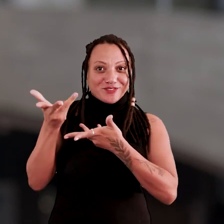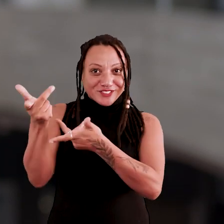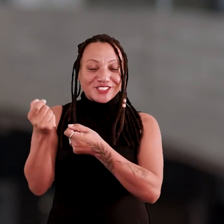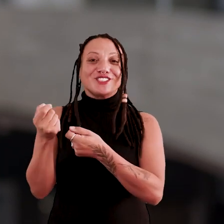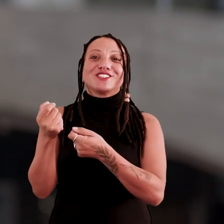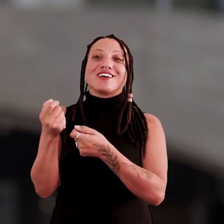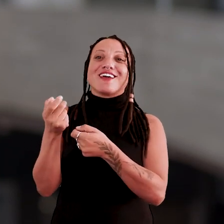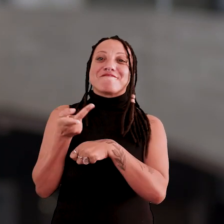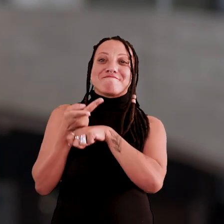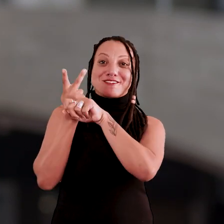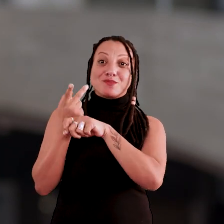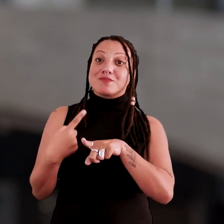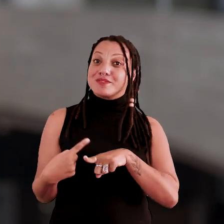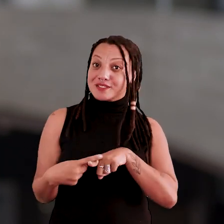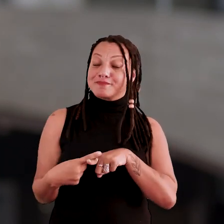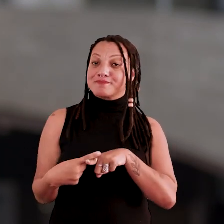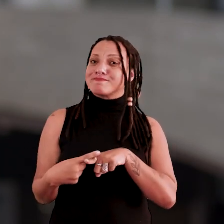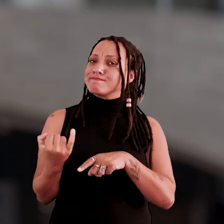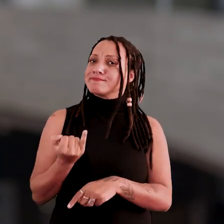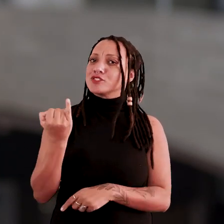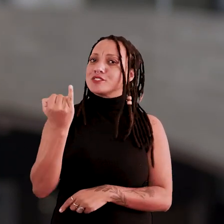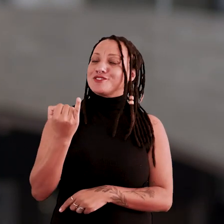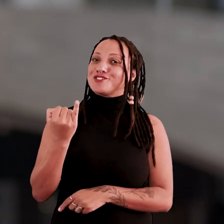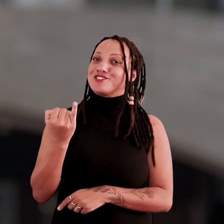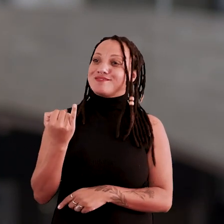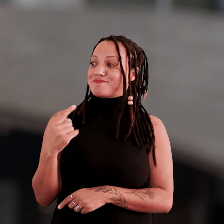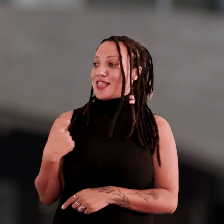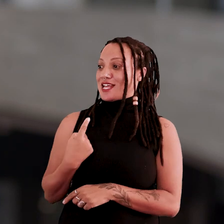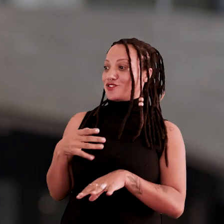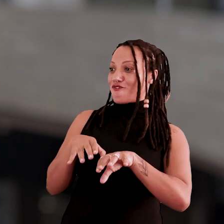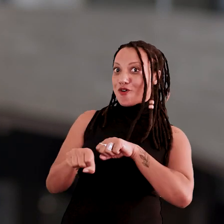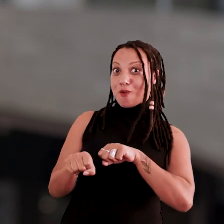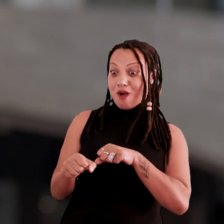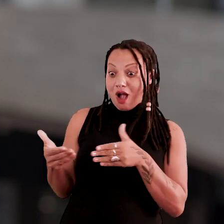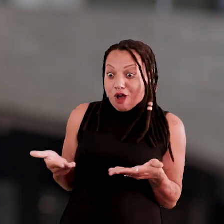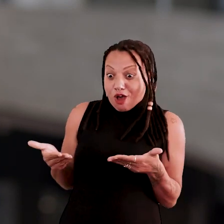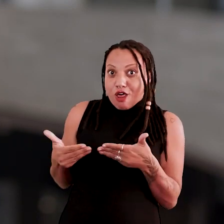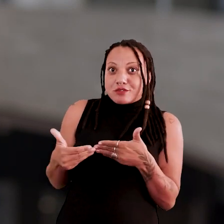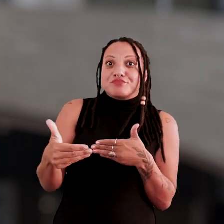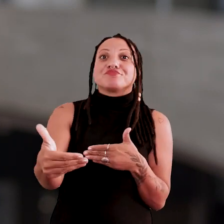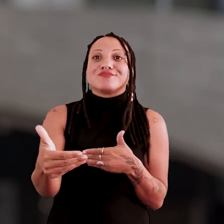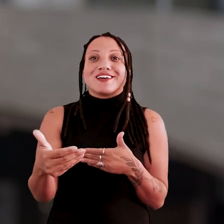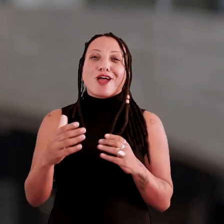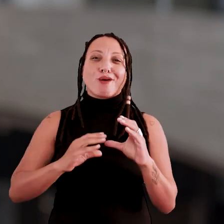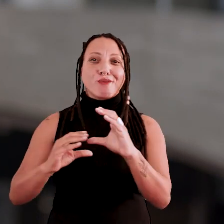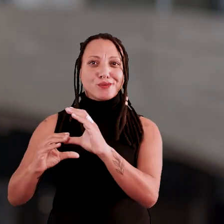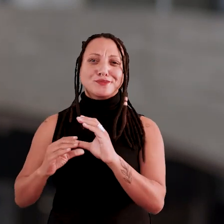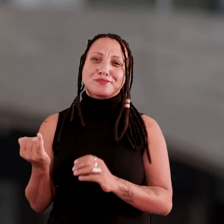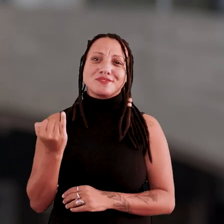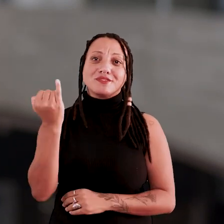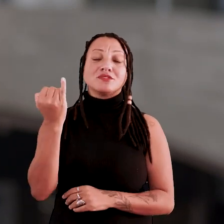caminho certo. Então, quando a gente tem um resultado assim, legal, como o concurso de um instituto muito